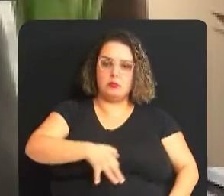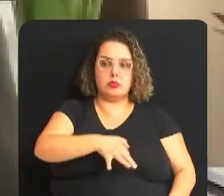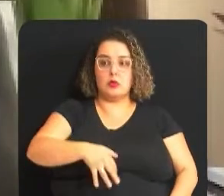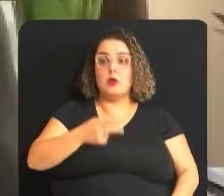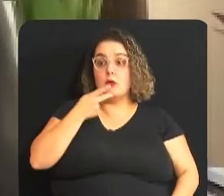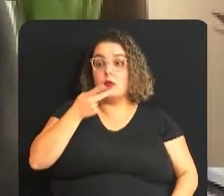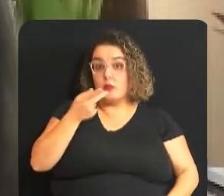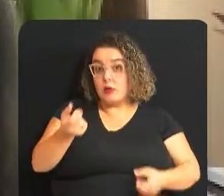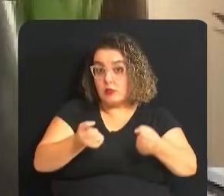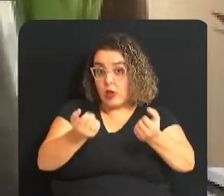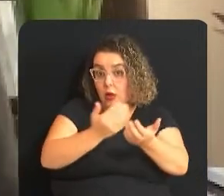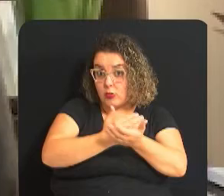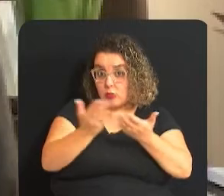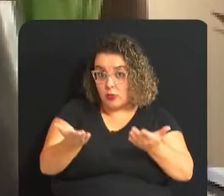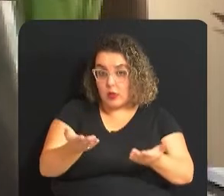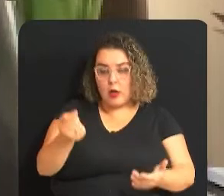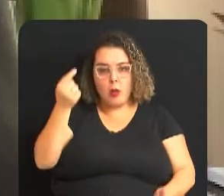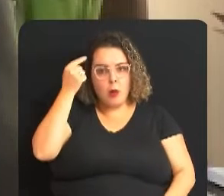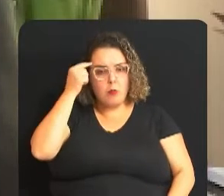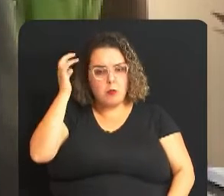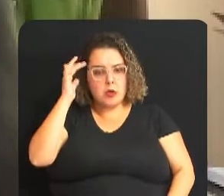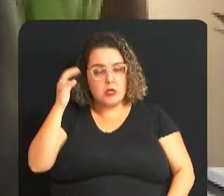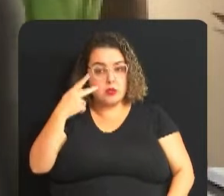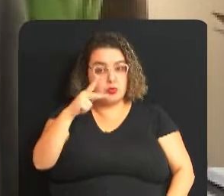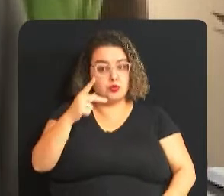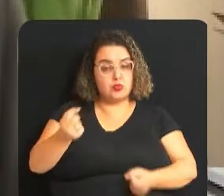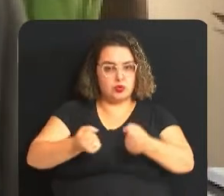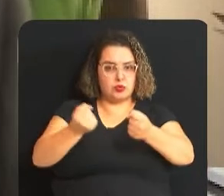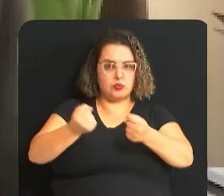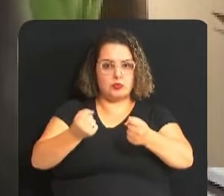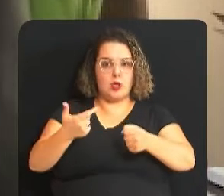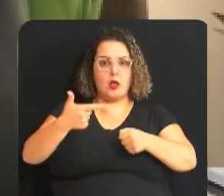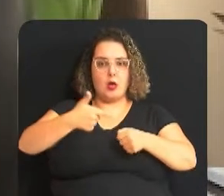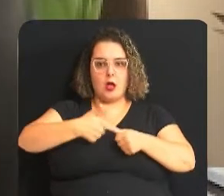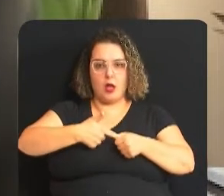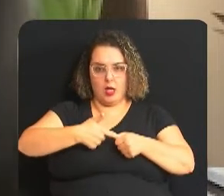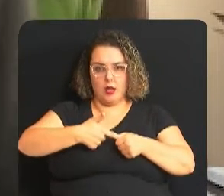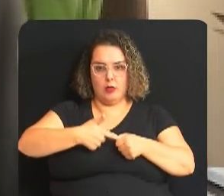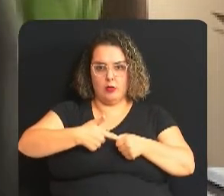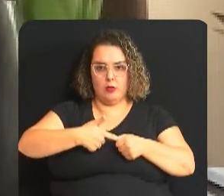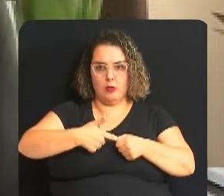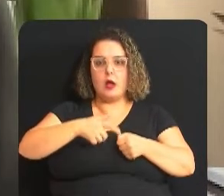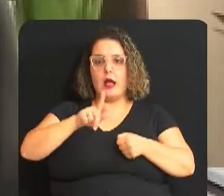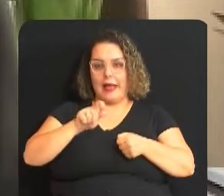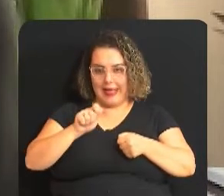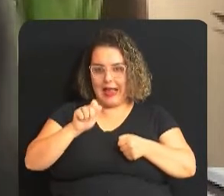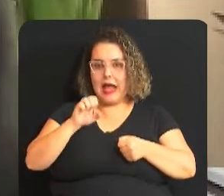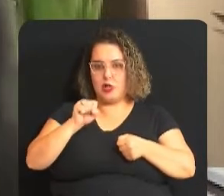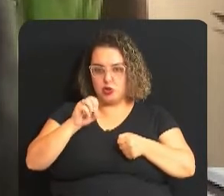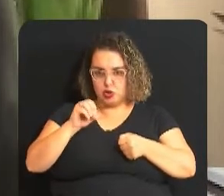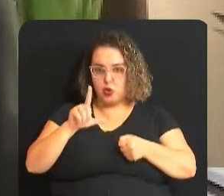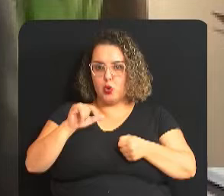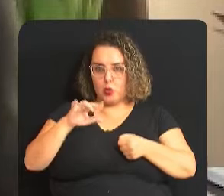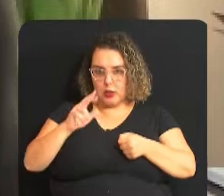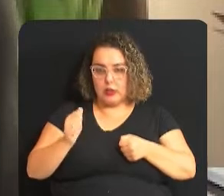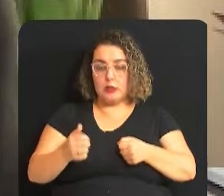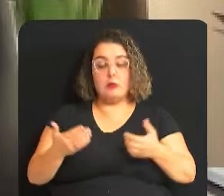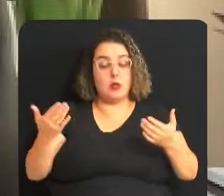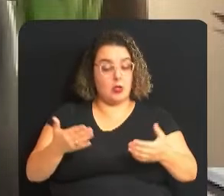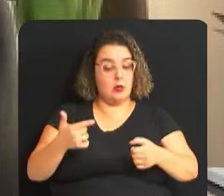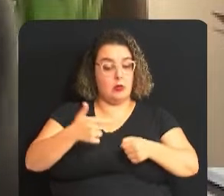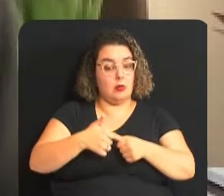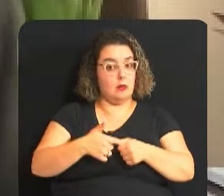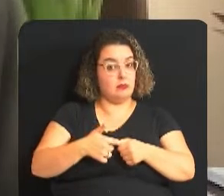logo no começo. Imagina que no teu carro, ele é a gasolina. Eu tenho que dar gasolina para ele. Mas hoje a gasolina já